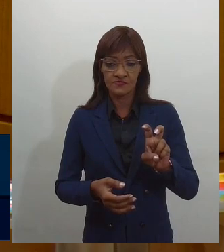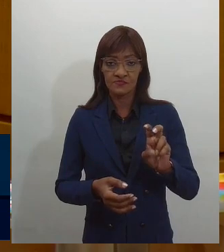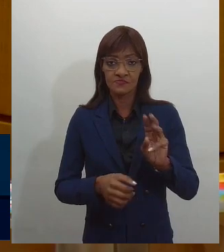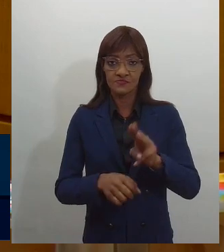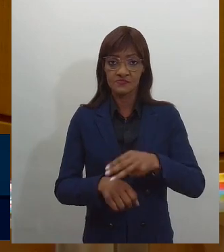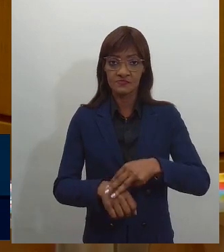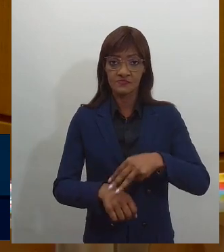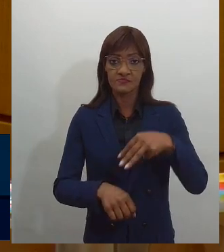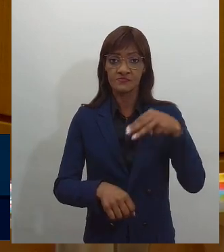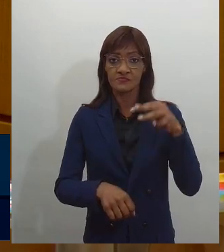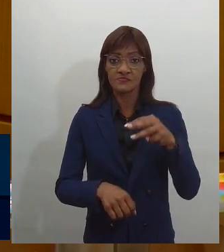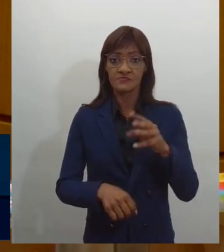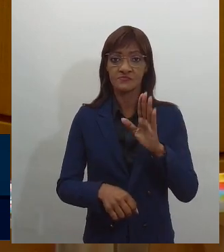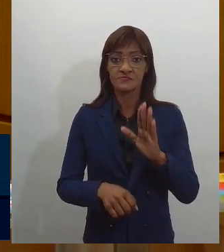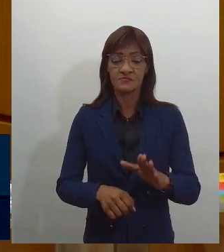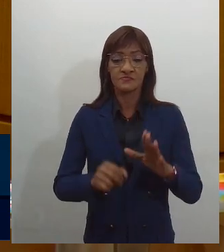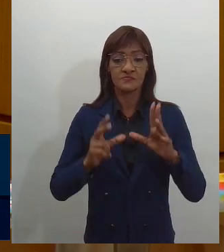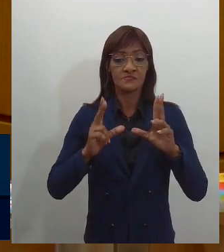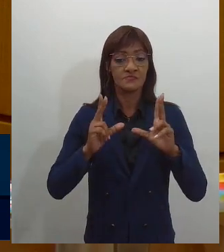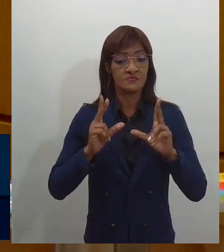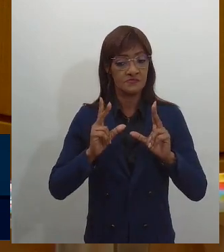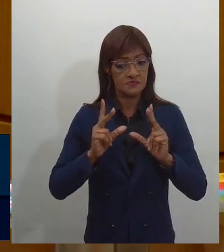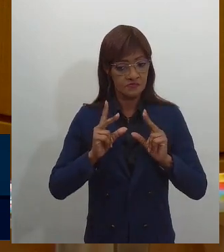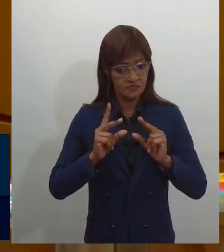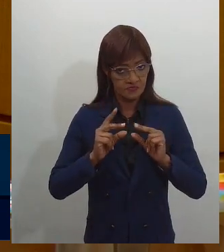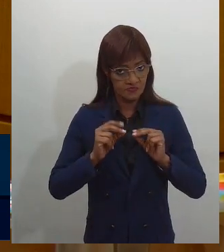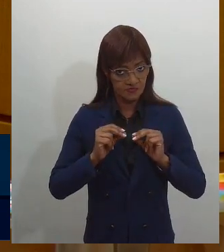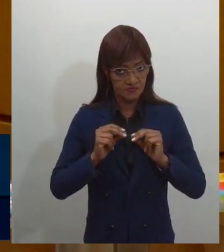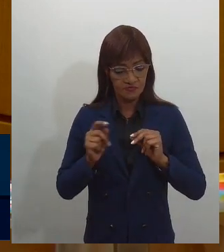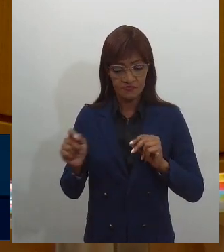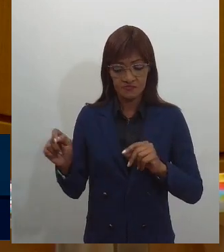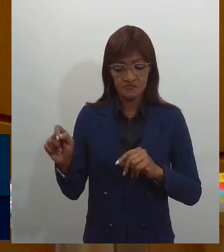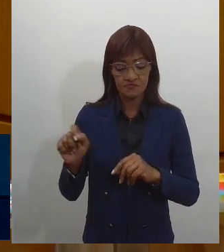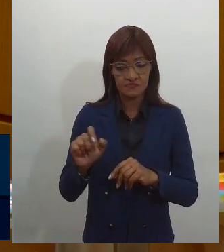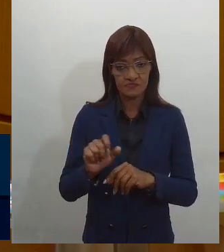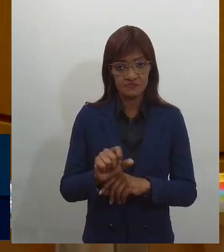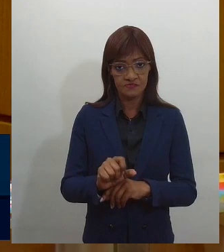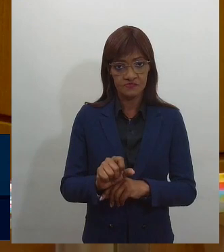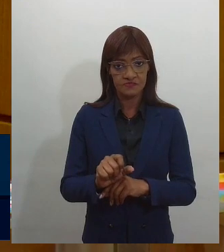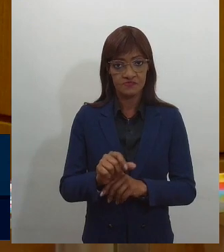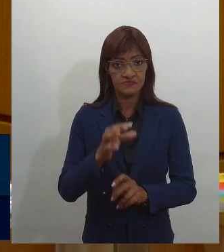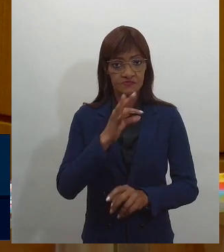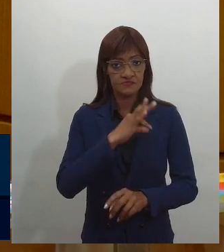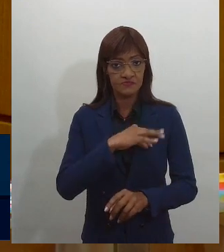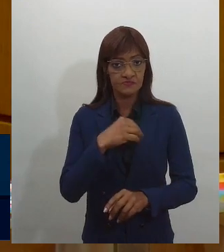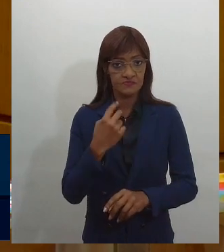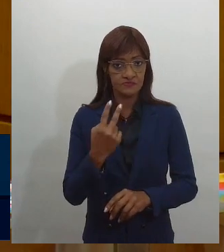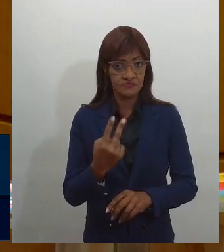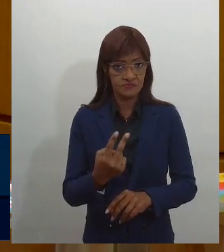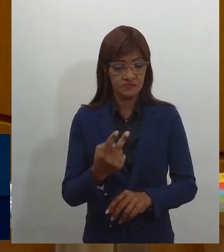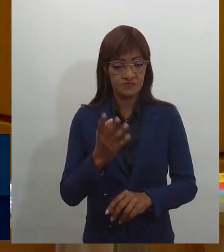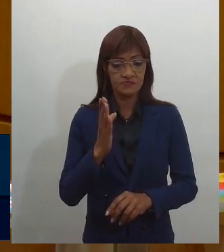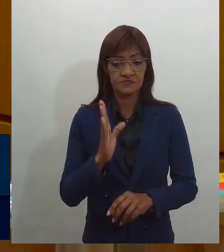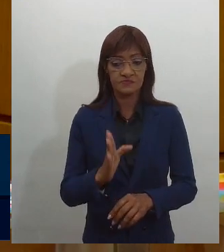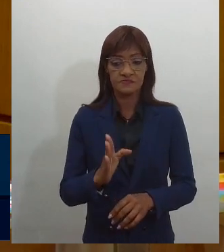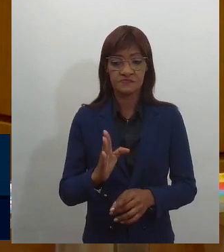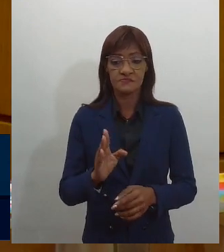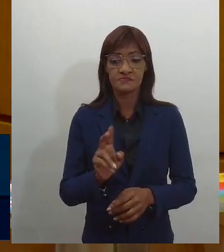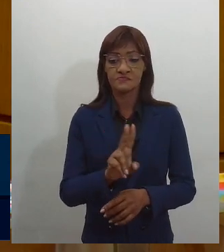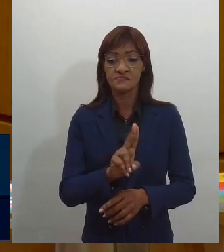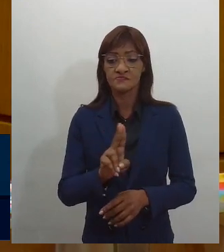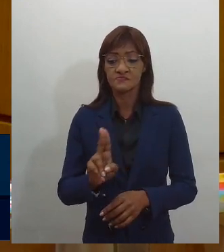receber uma bolsa de 2 salários mínimos e terem seus nomes no livro